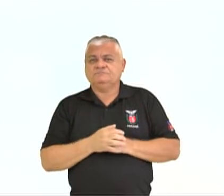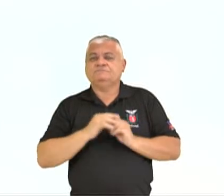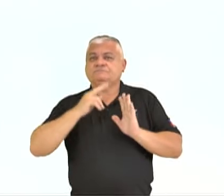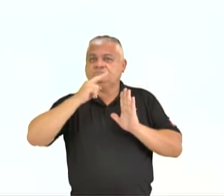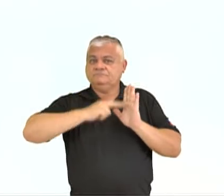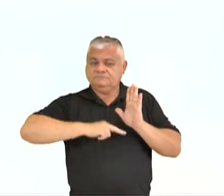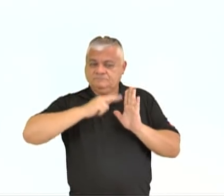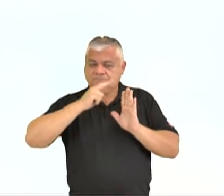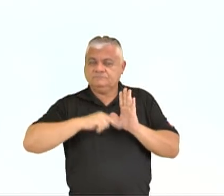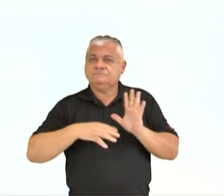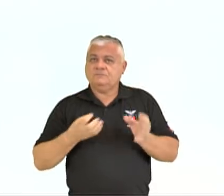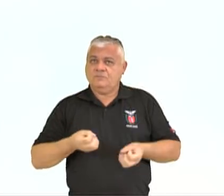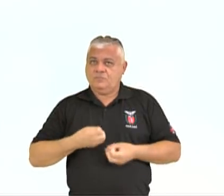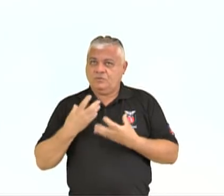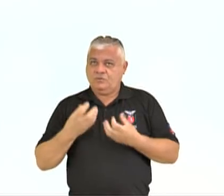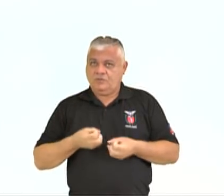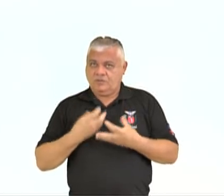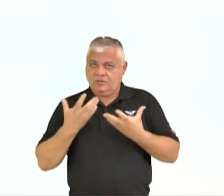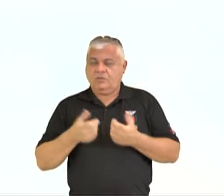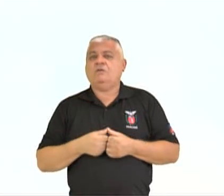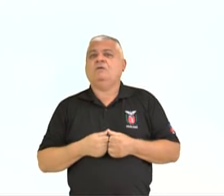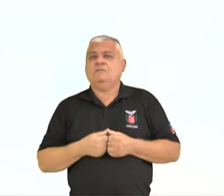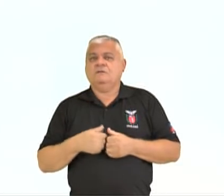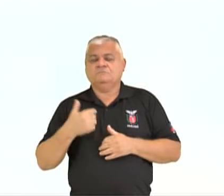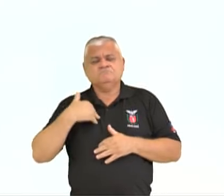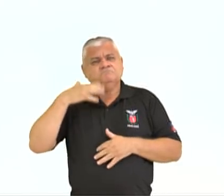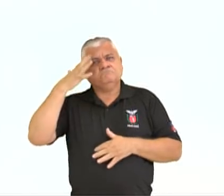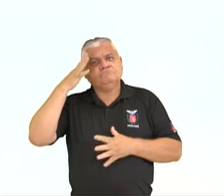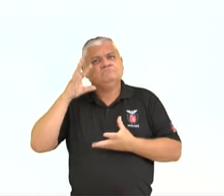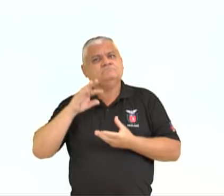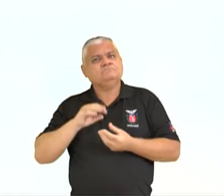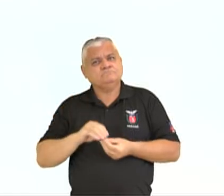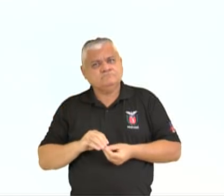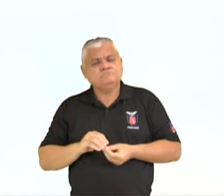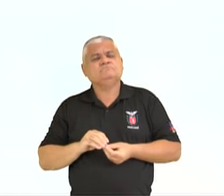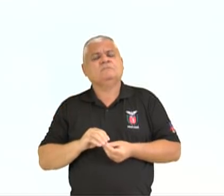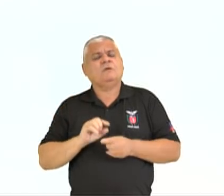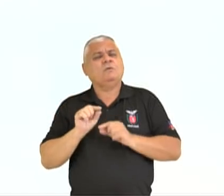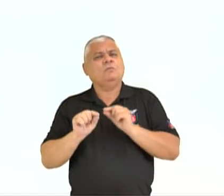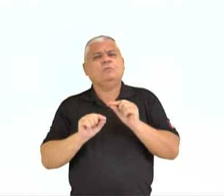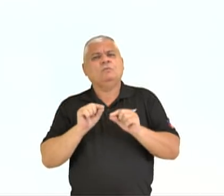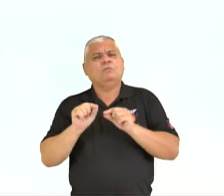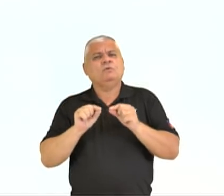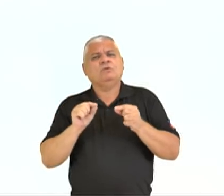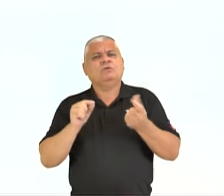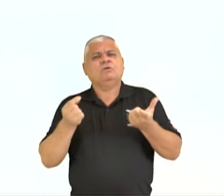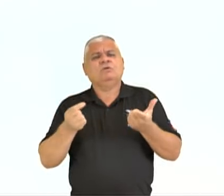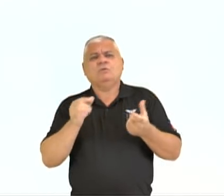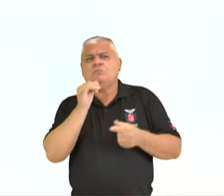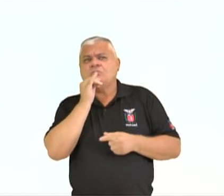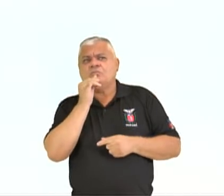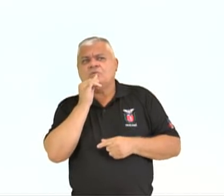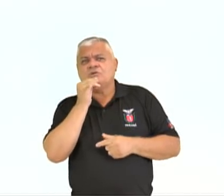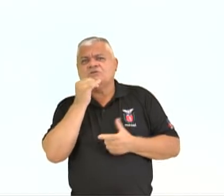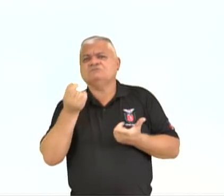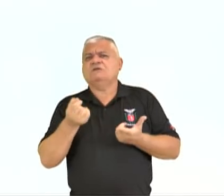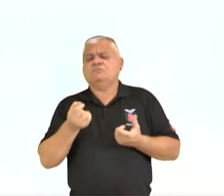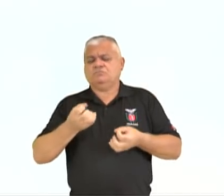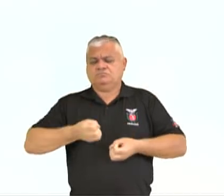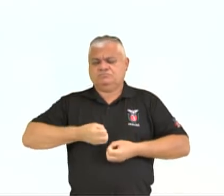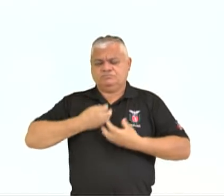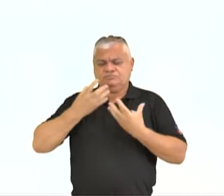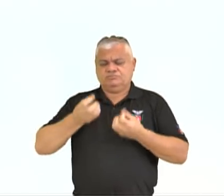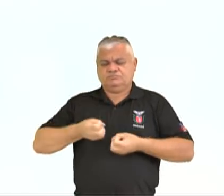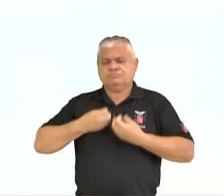ler um poema nós vamos compreender os efeitos produzidos pelo uso de recursos expressivos